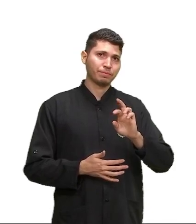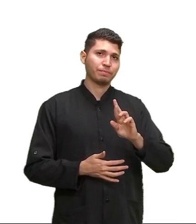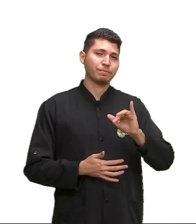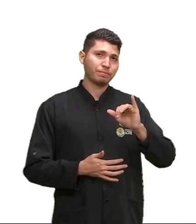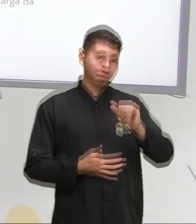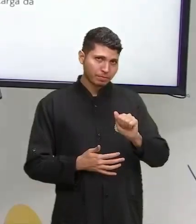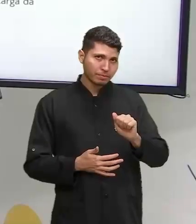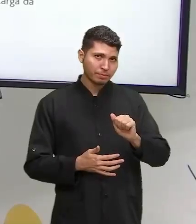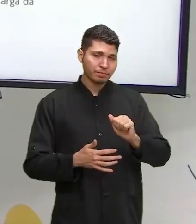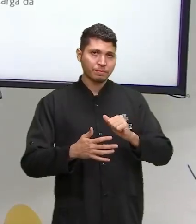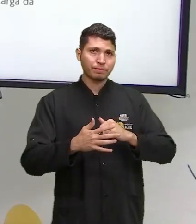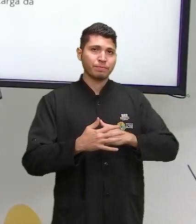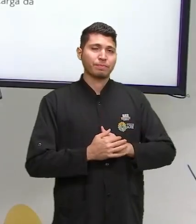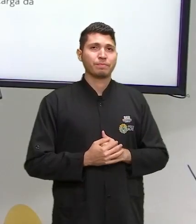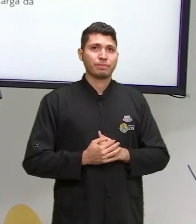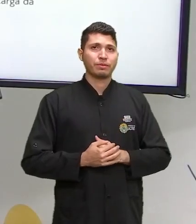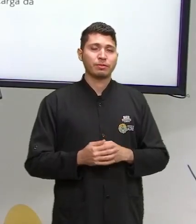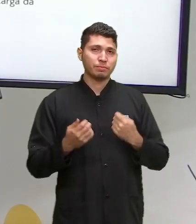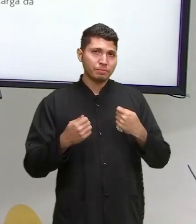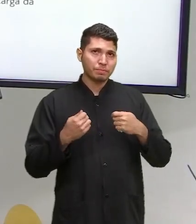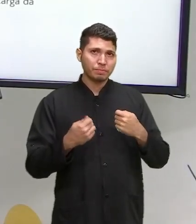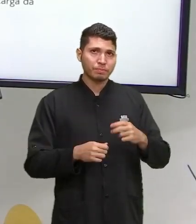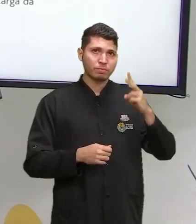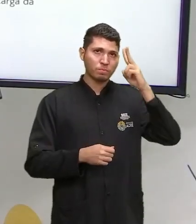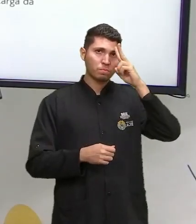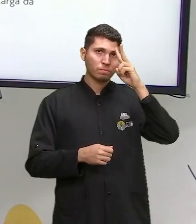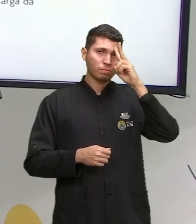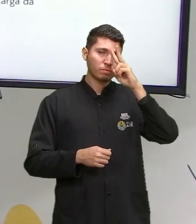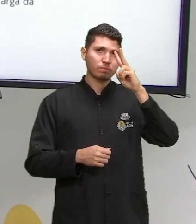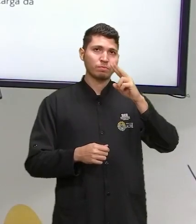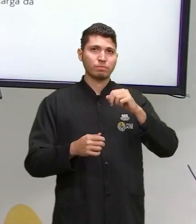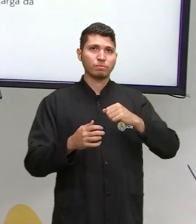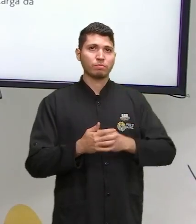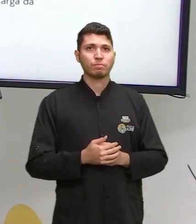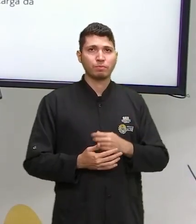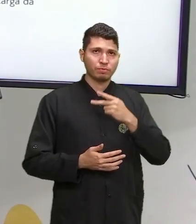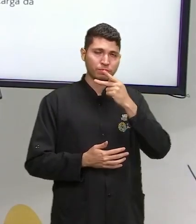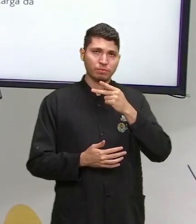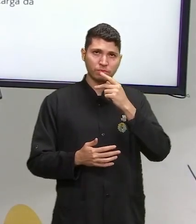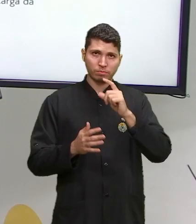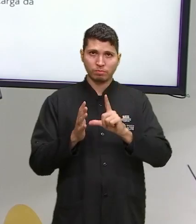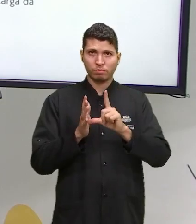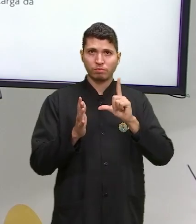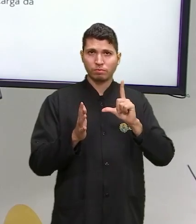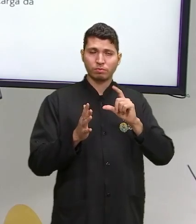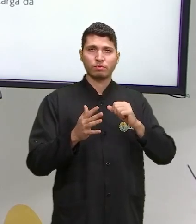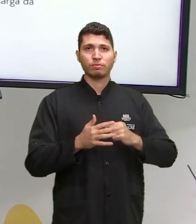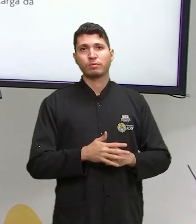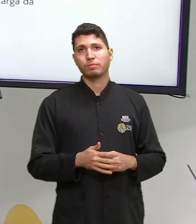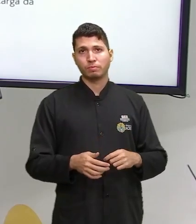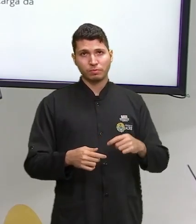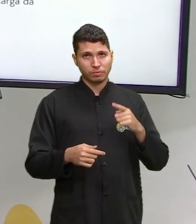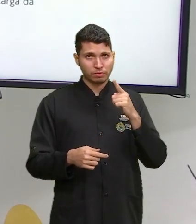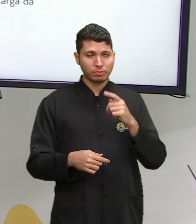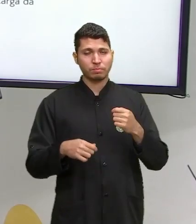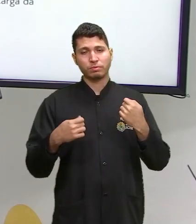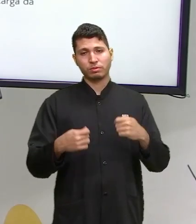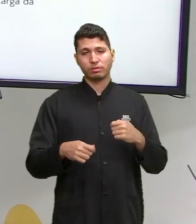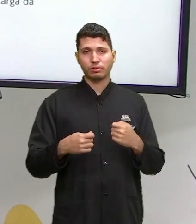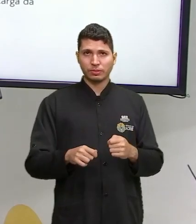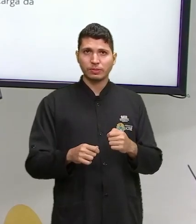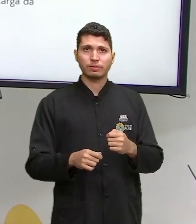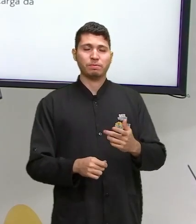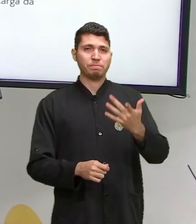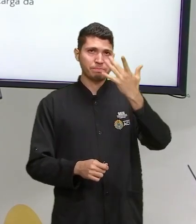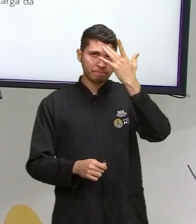para as alternativas, a gente tem que lembrar, como eu disse para vocês, tem que estar no sangue onde a gente vai